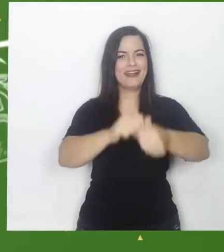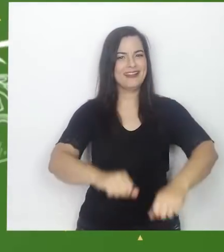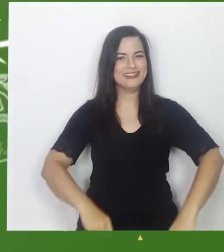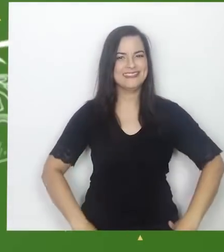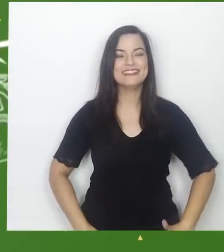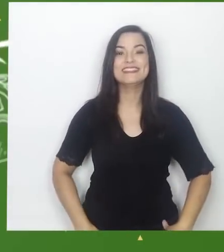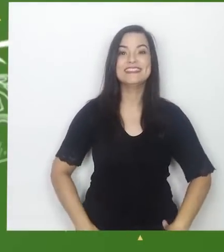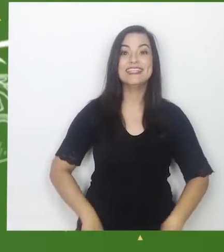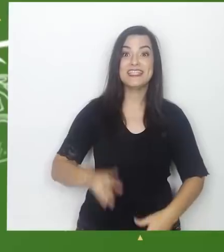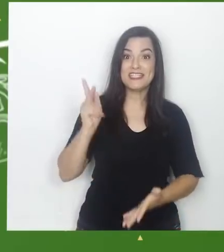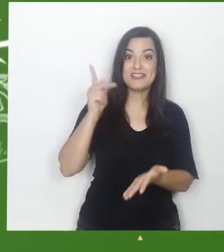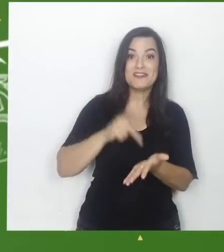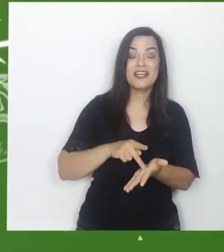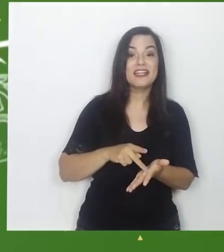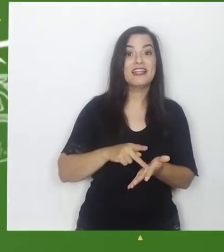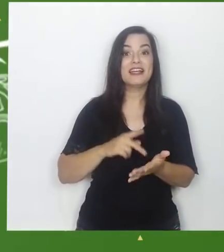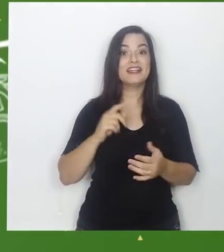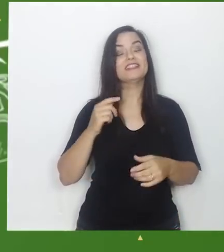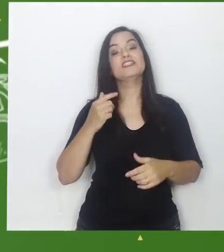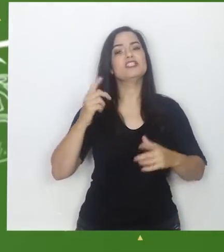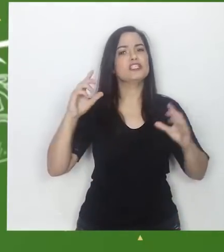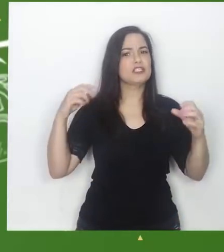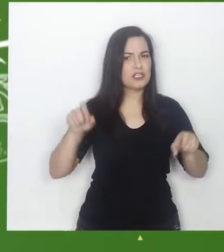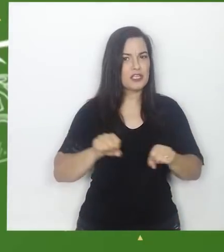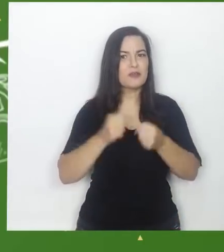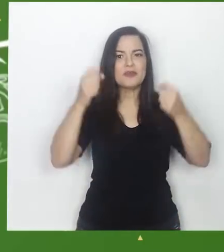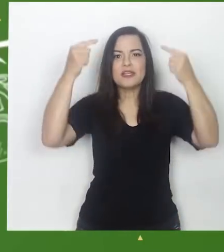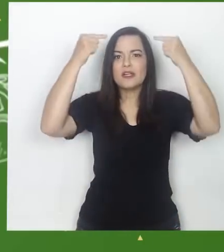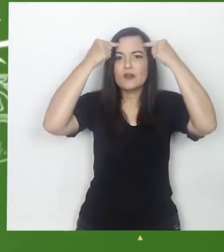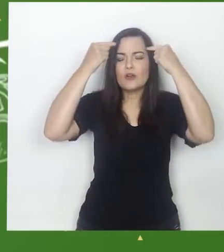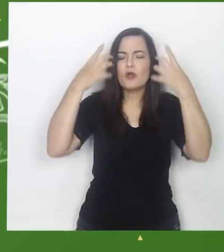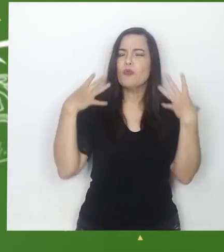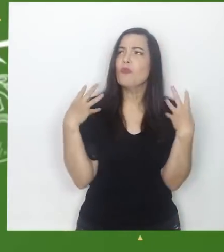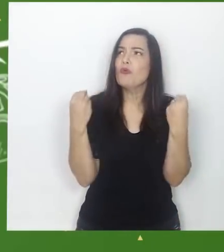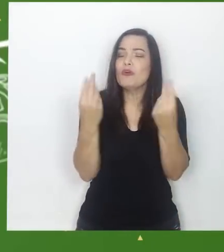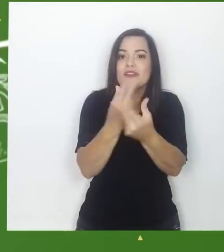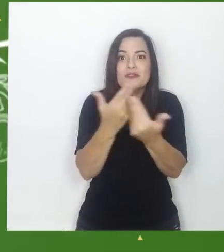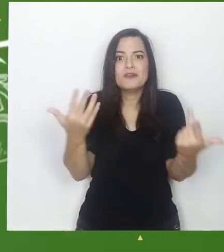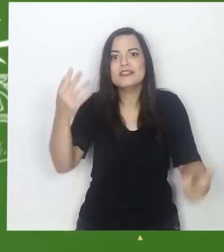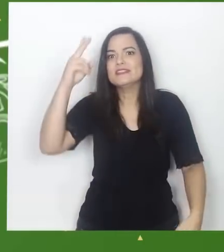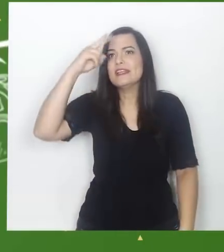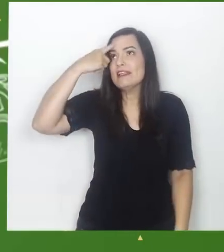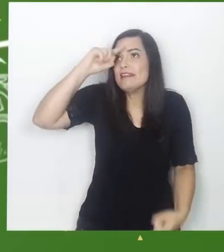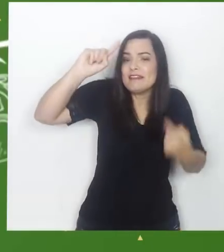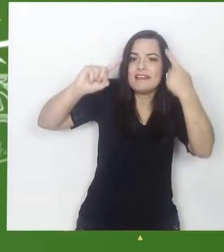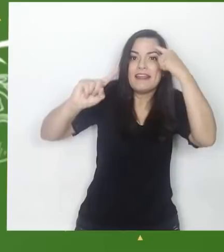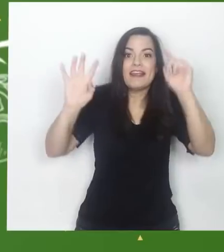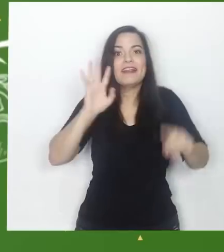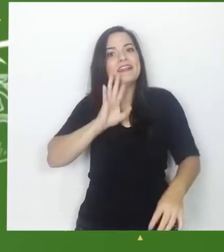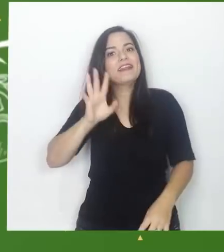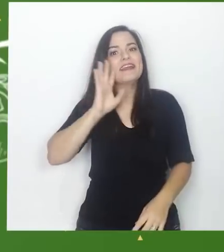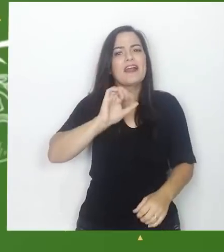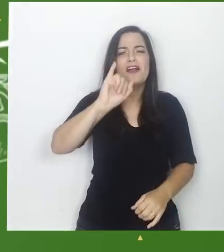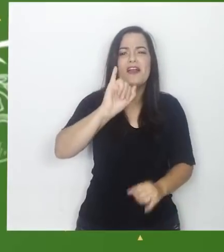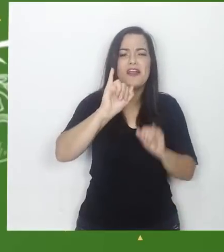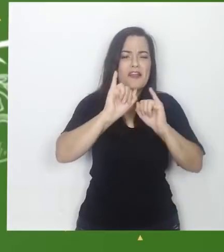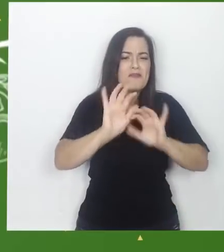foram tantas hipóteses, tantas imagens, tantas ideias legais que